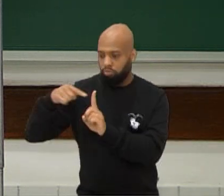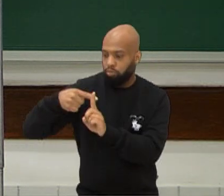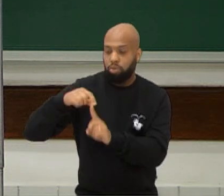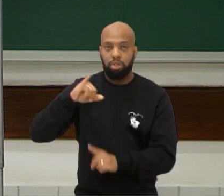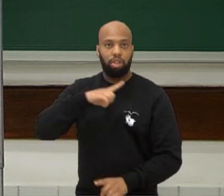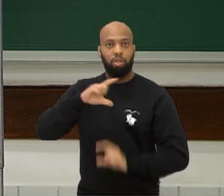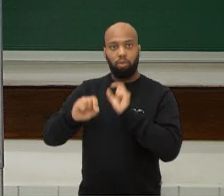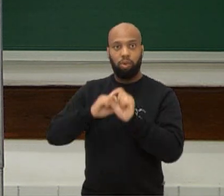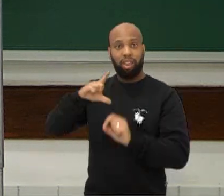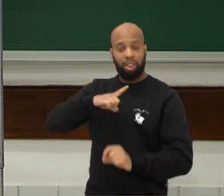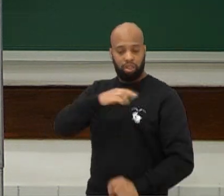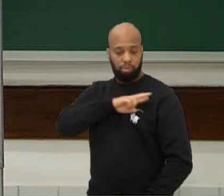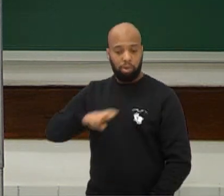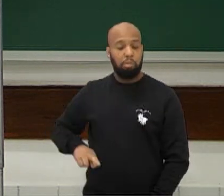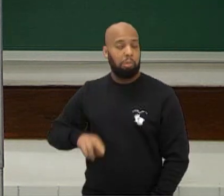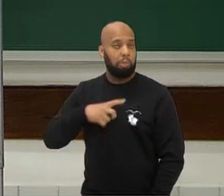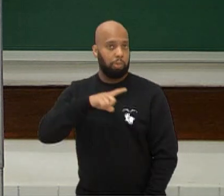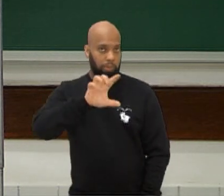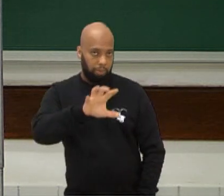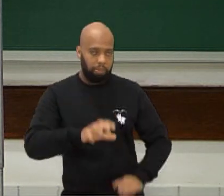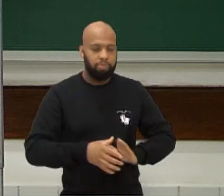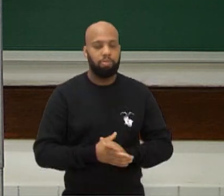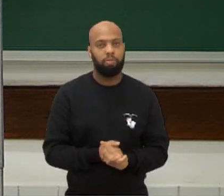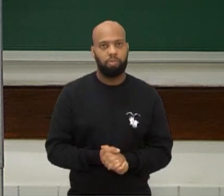se ter uma república.